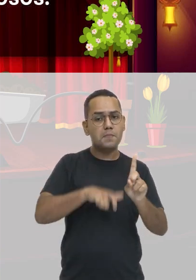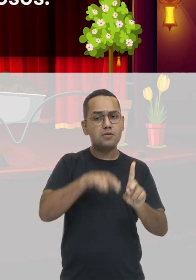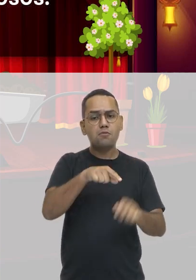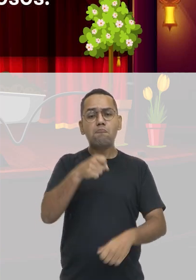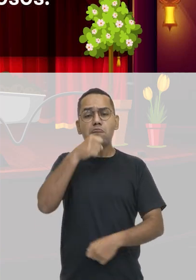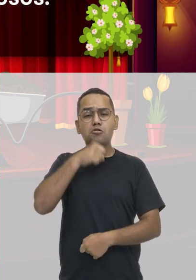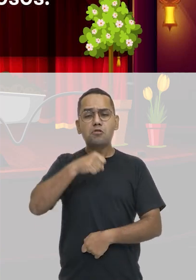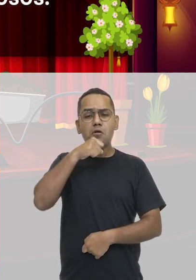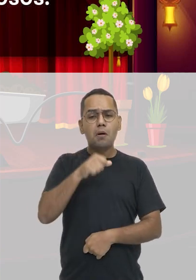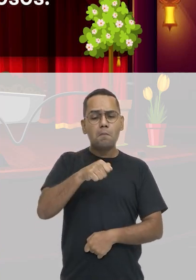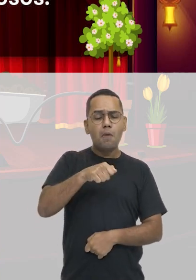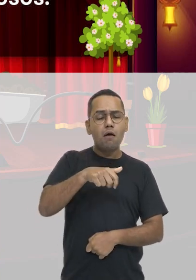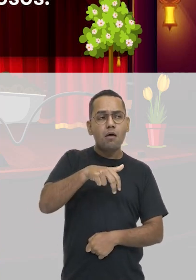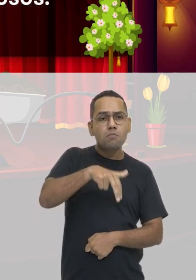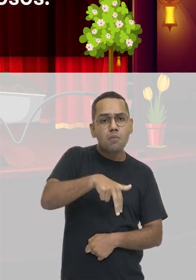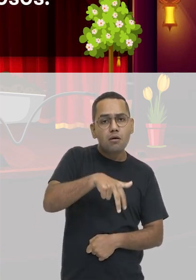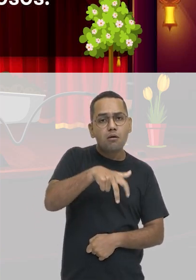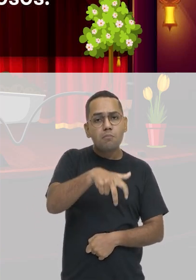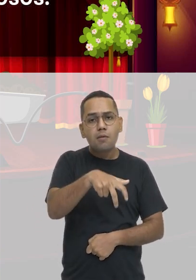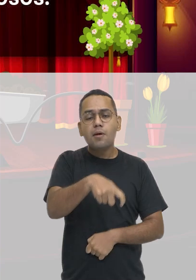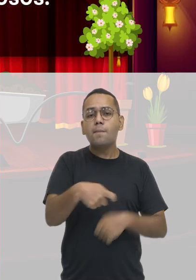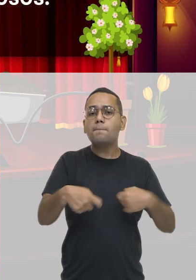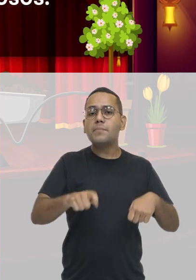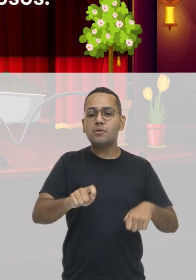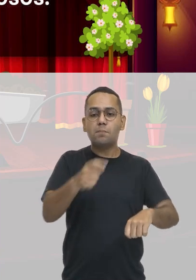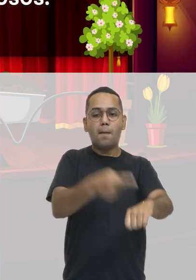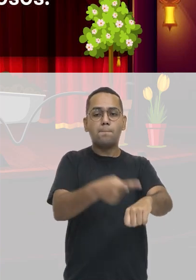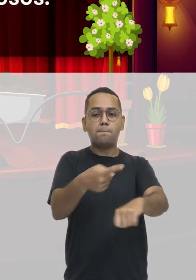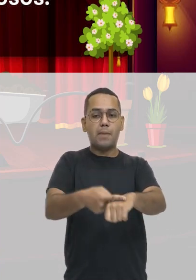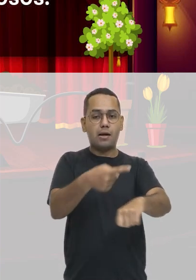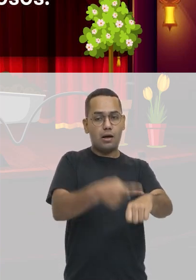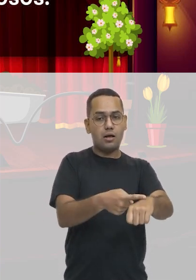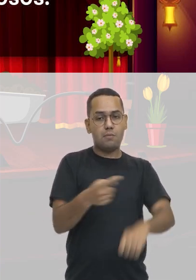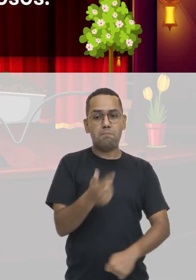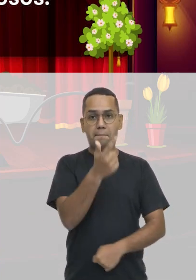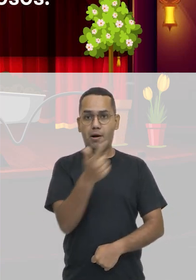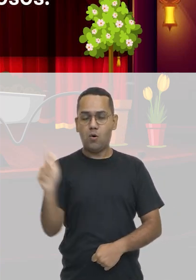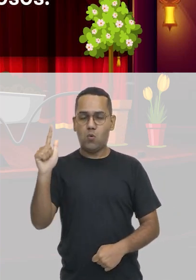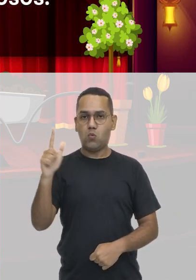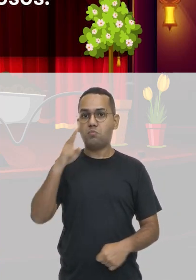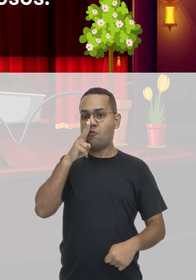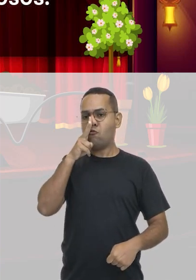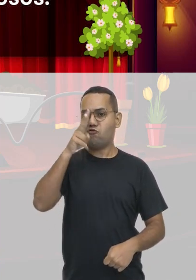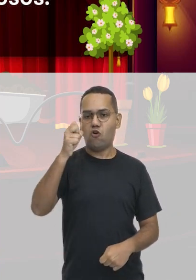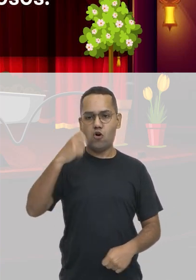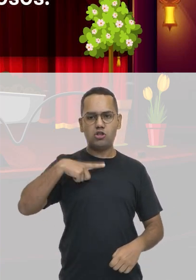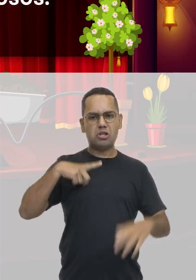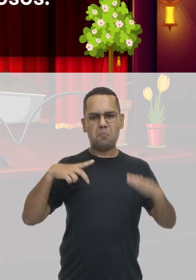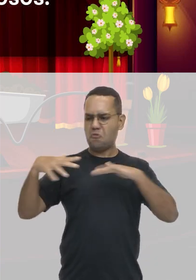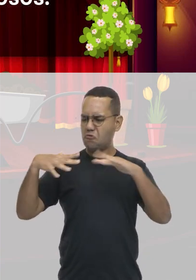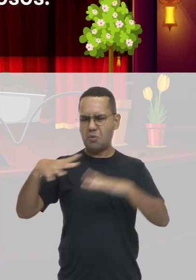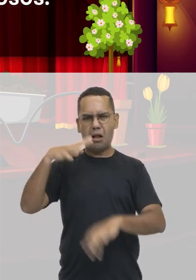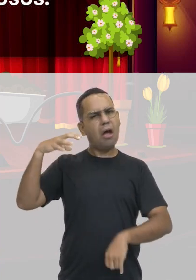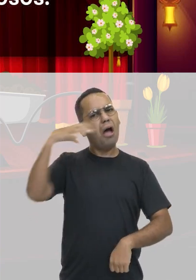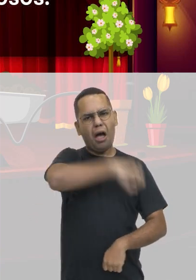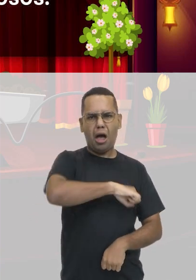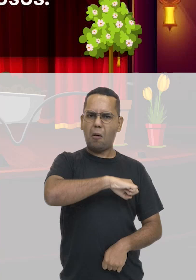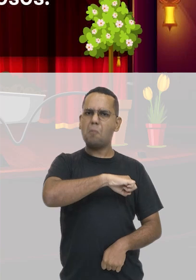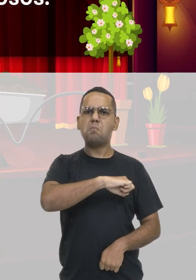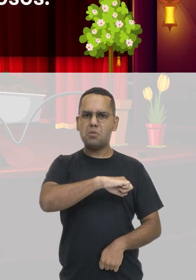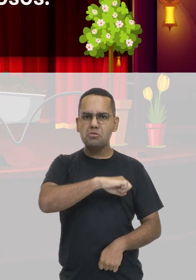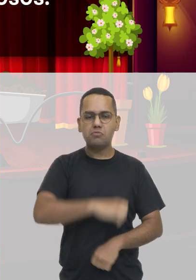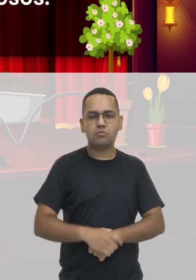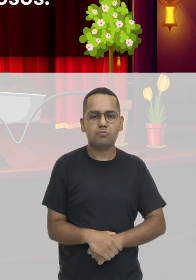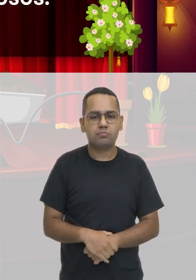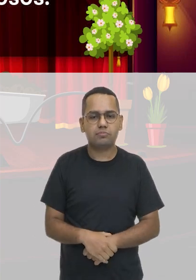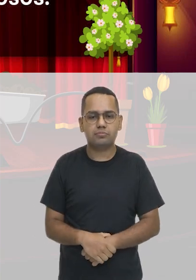caminhar lentamente com auxílio de uma bengala, enquanto um guerreiro pode ter movimentos, né, rápidos e